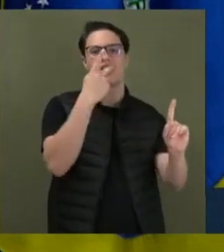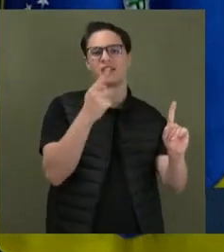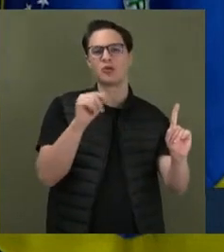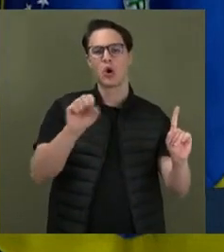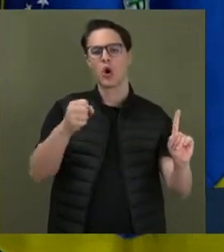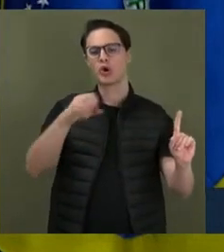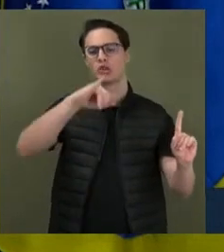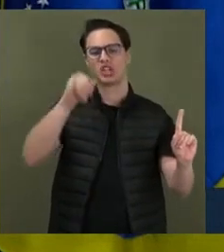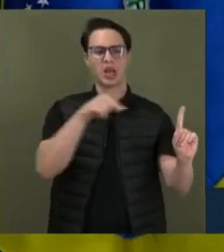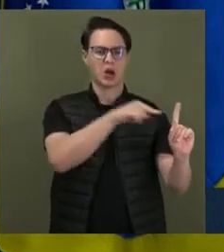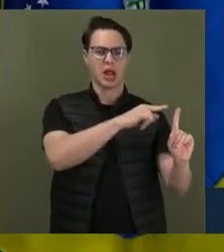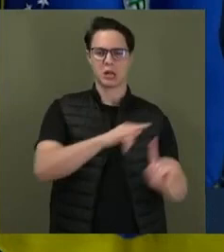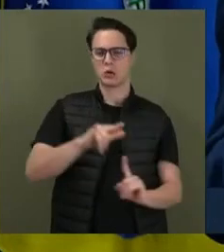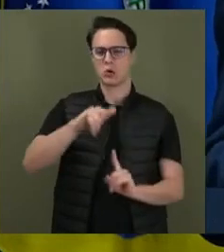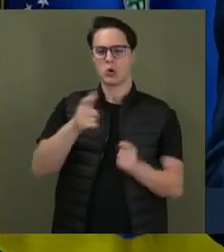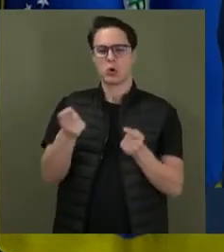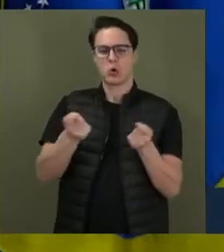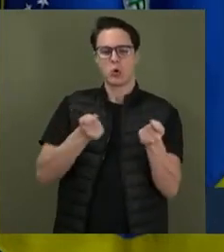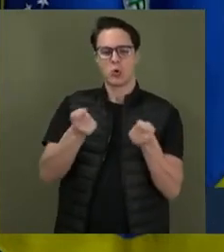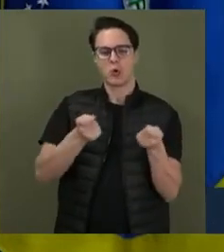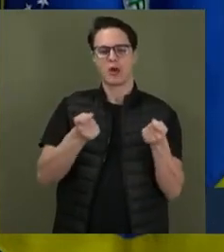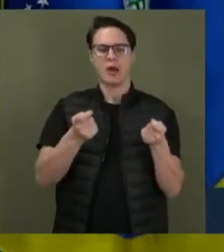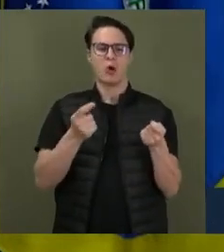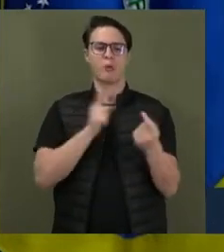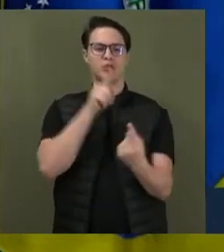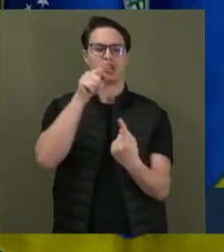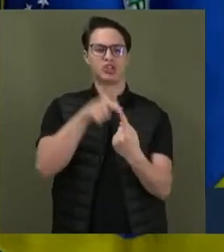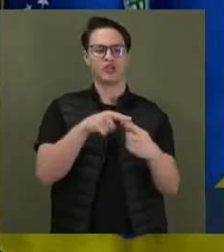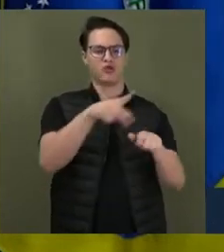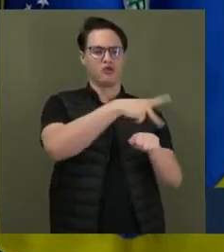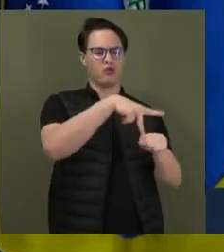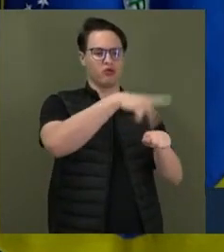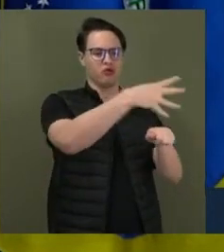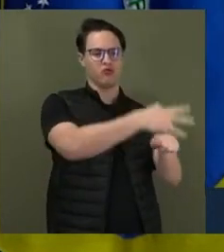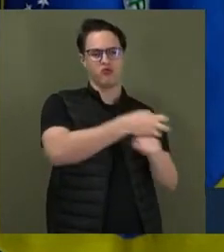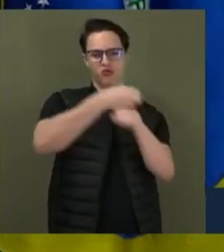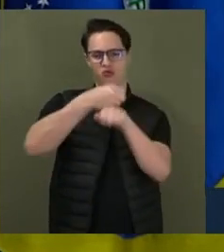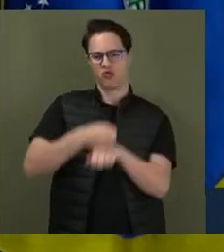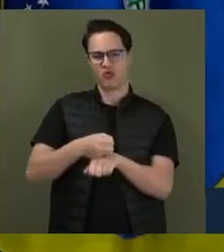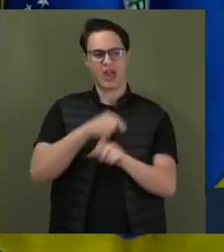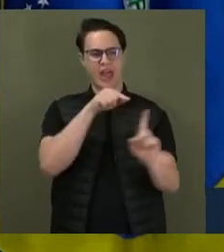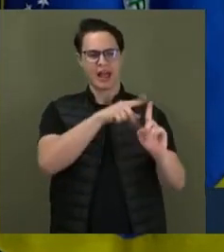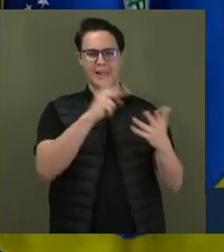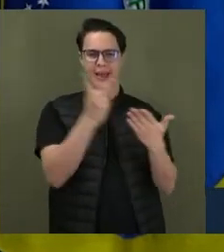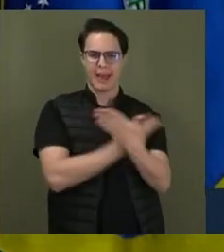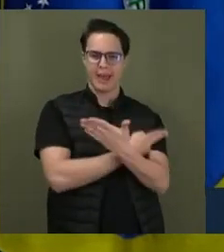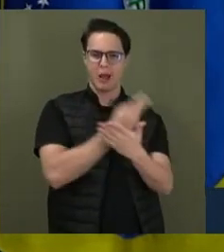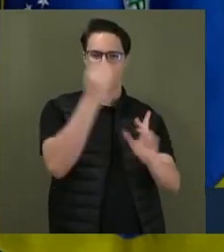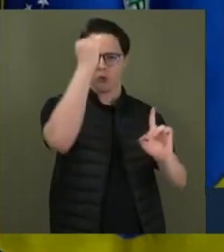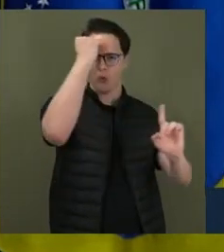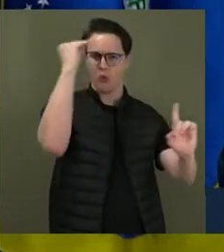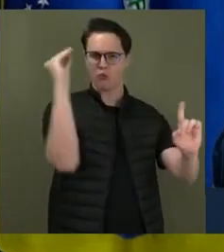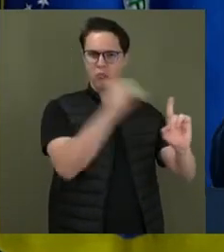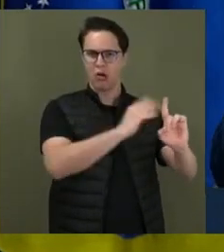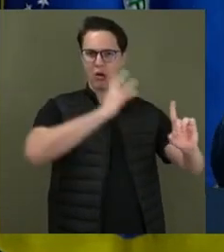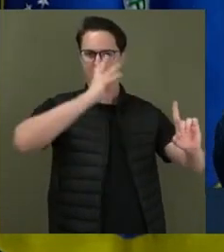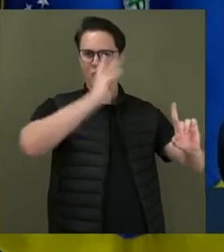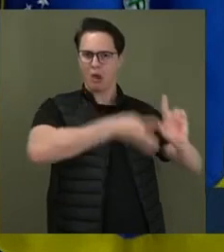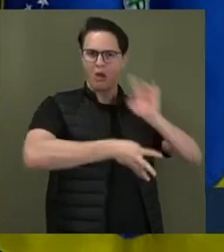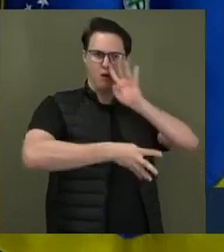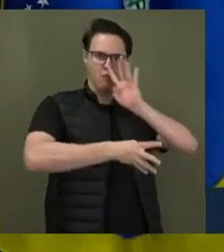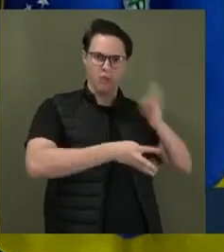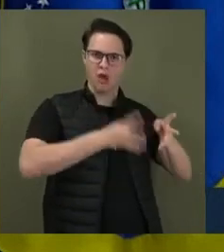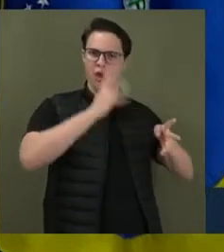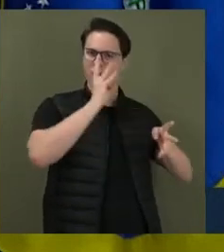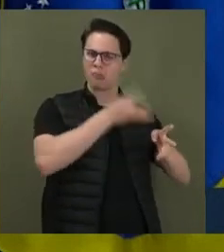o presidente cometeu algum ilícito, algum deslize, né? Veja que passado